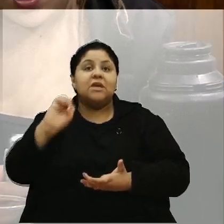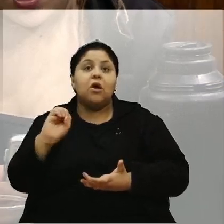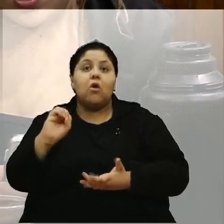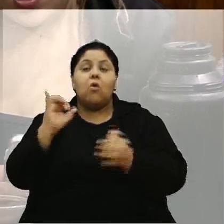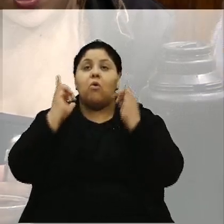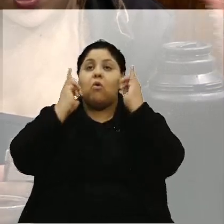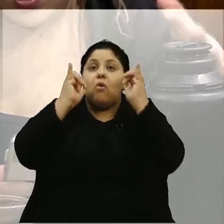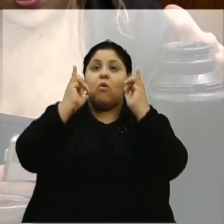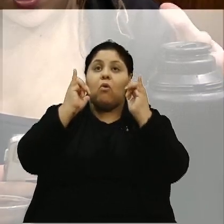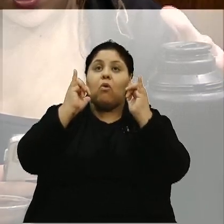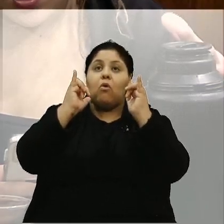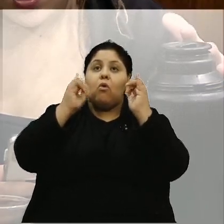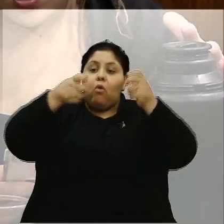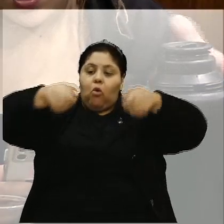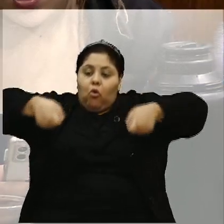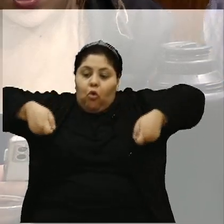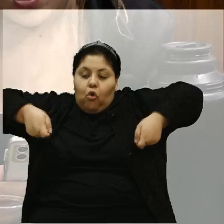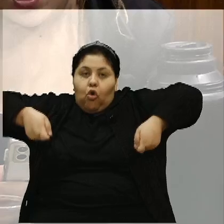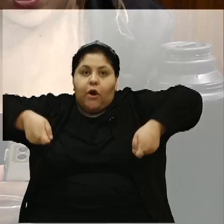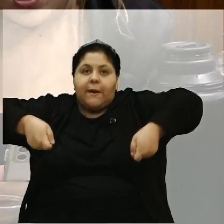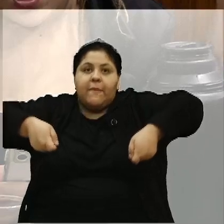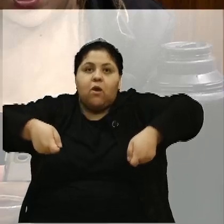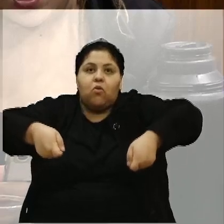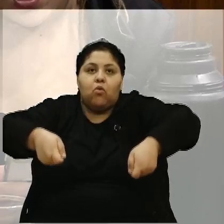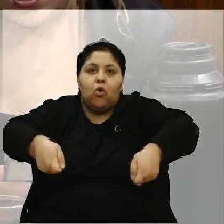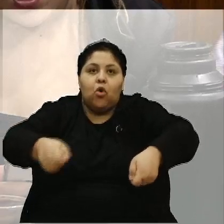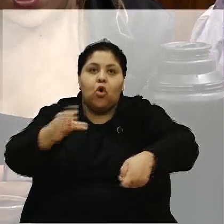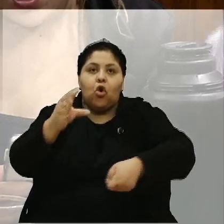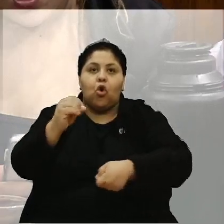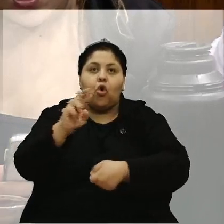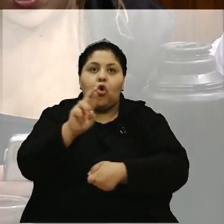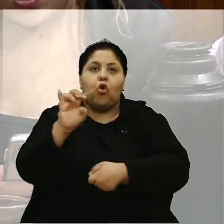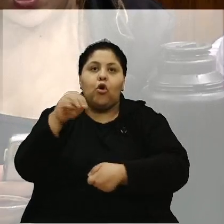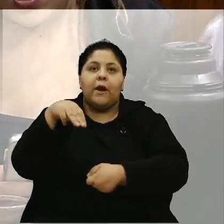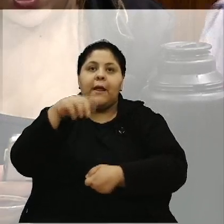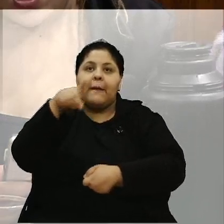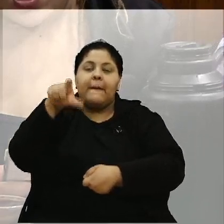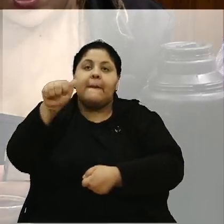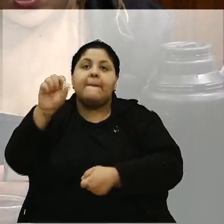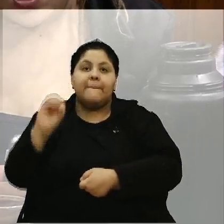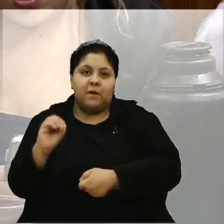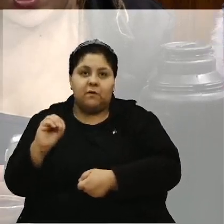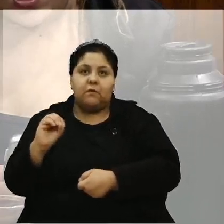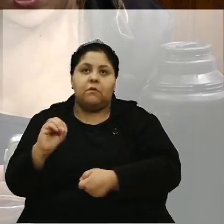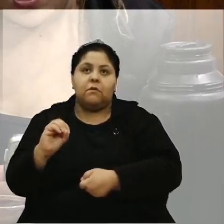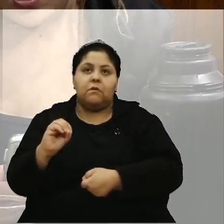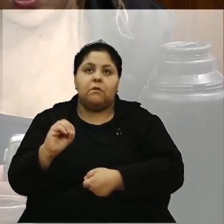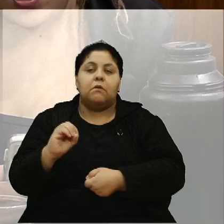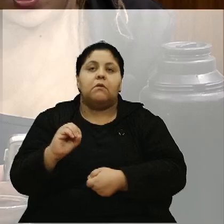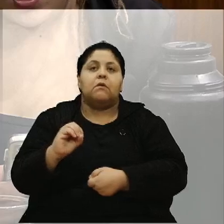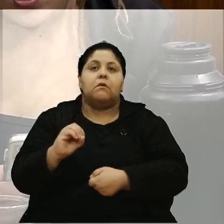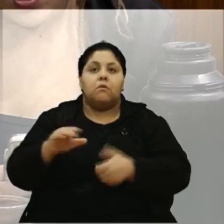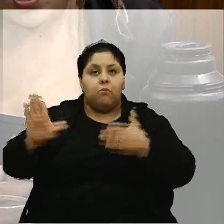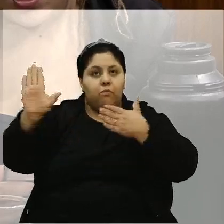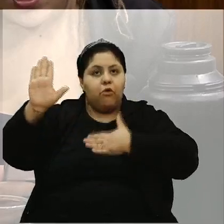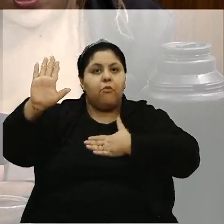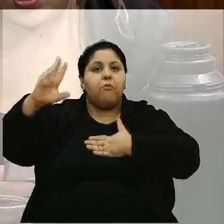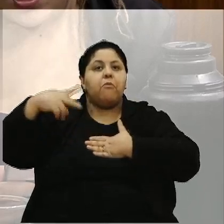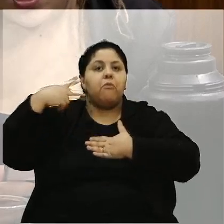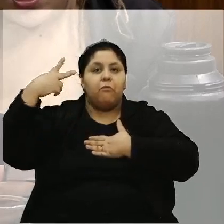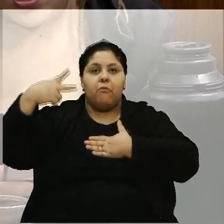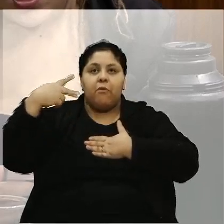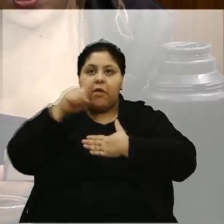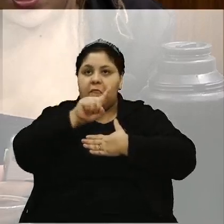corrimão lá no Planalto e como tantas outras propostas que as pessoas fazem e não cumprem. E é feio mesmo. Eu concordo com o senhor. Prometer na política e